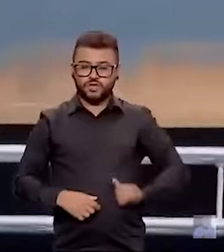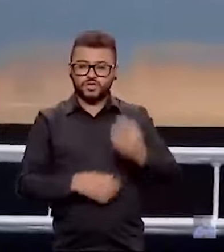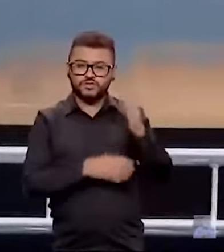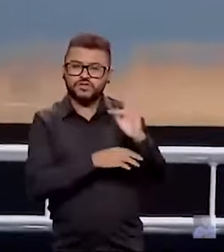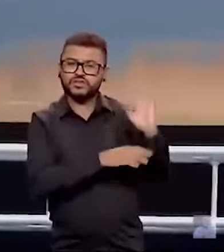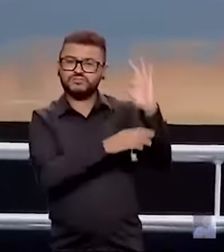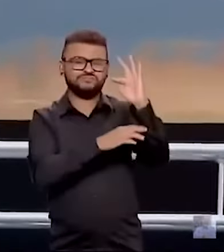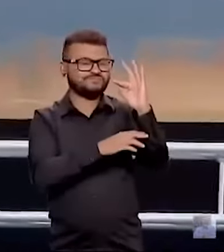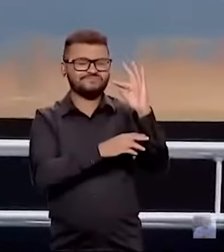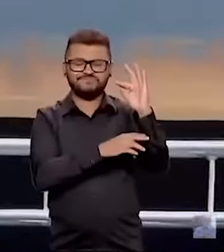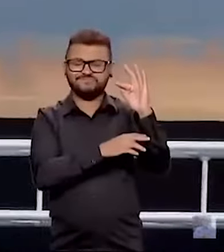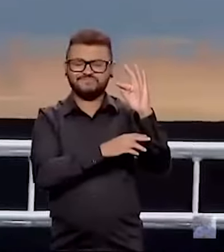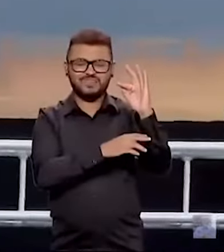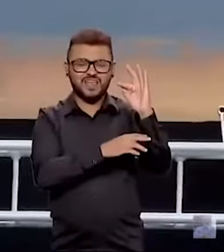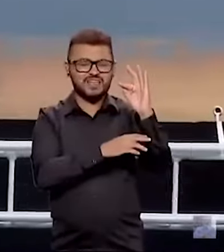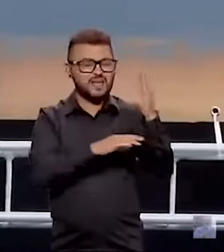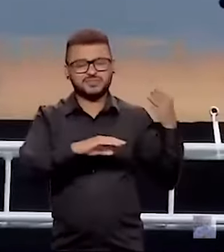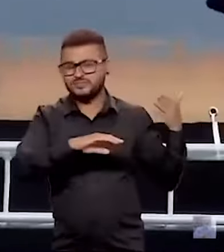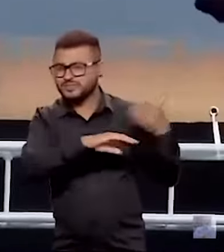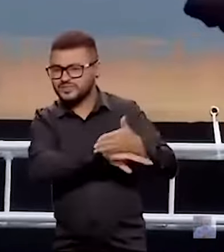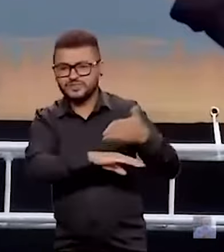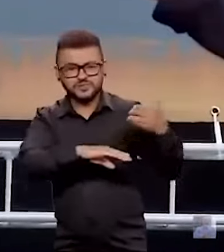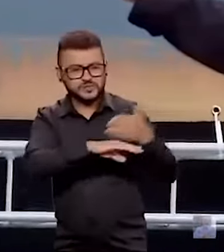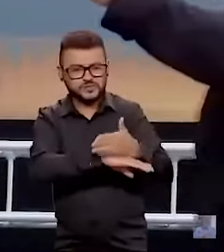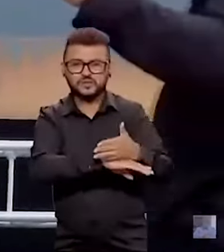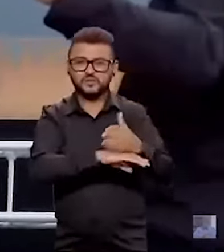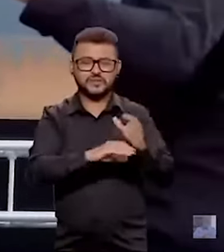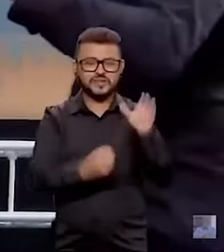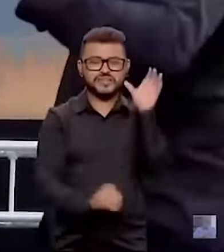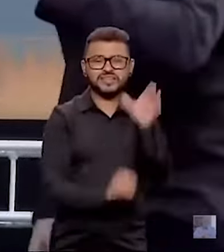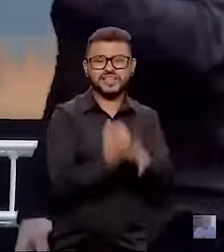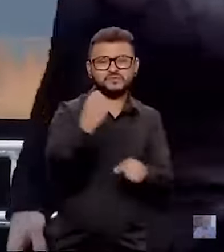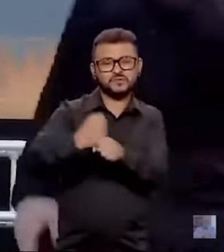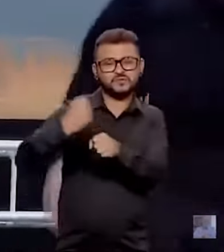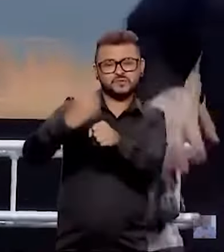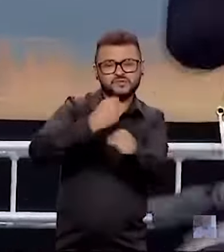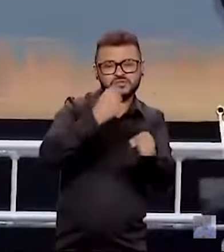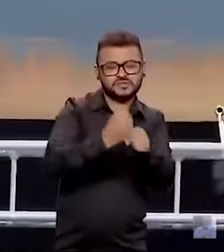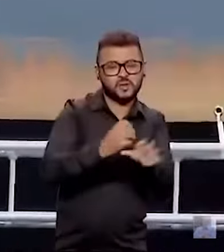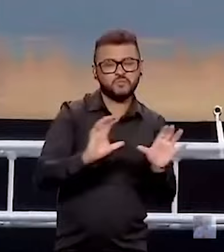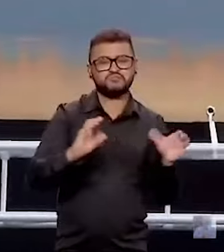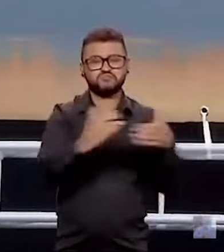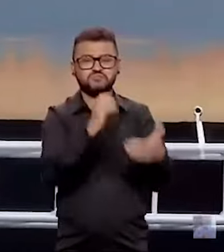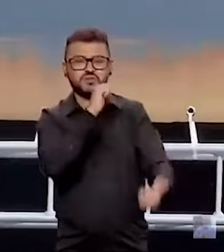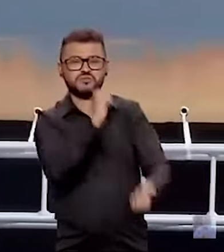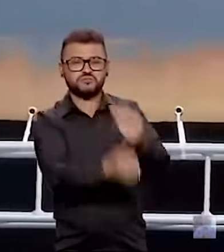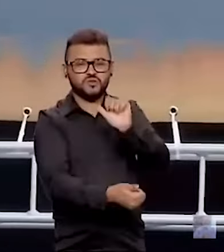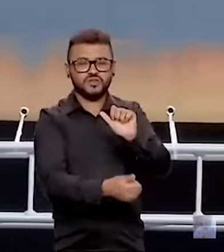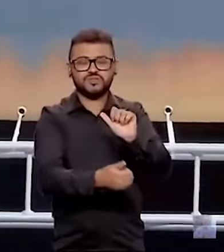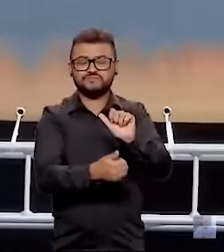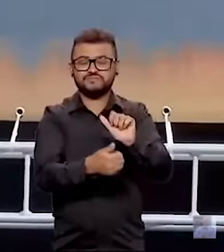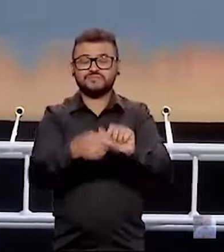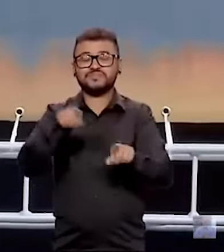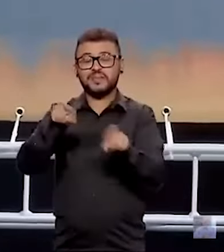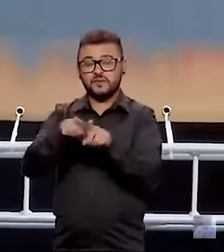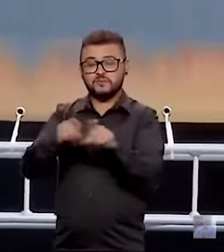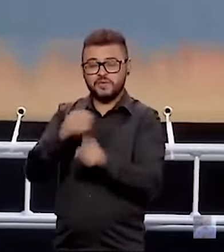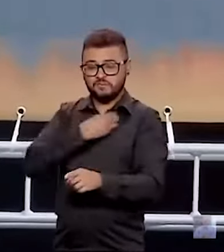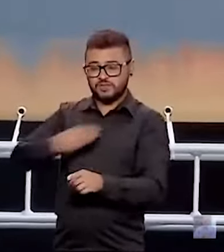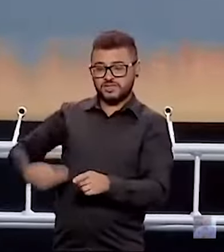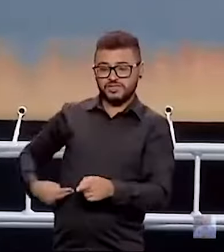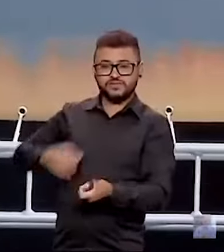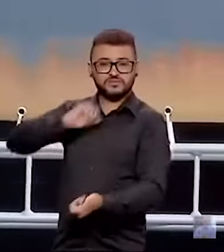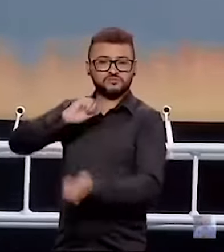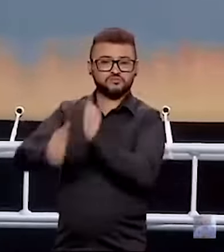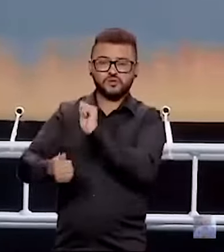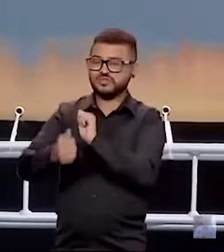federal não participou da quantidade de estádios e o governo federal e nem o ministro do